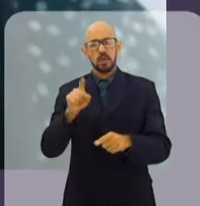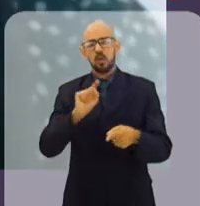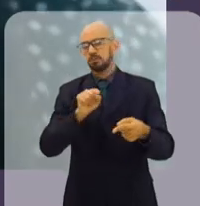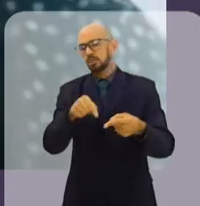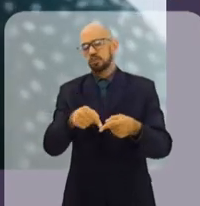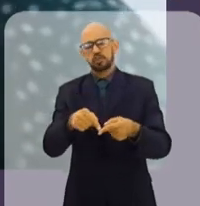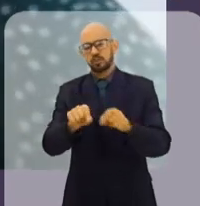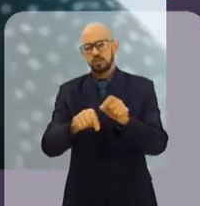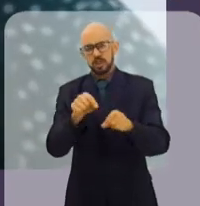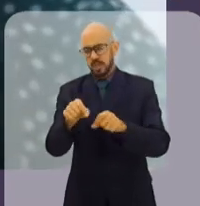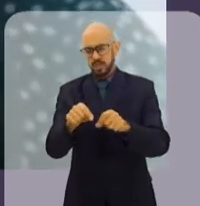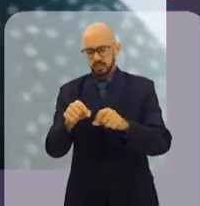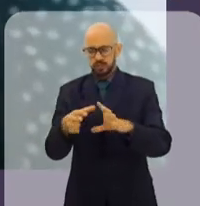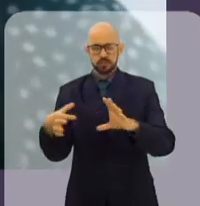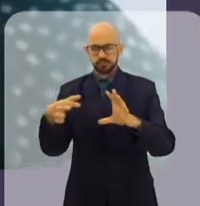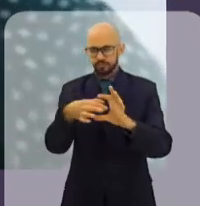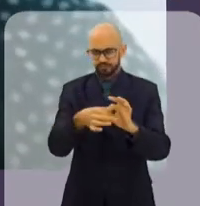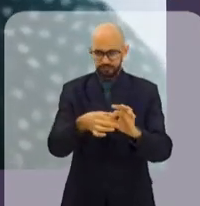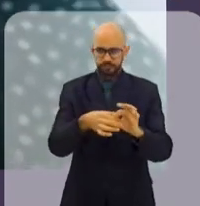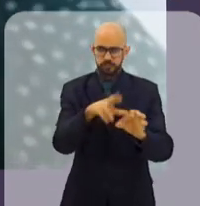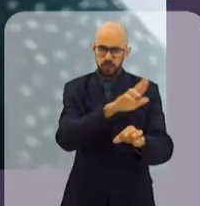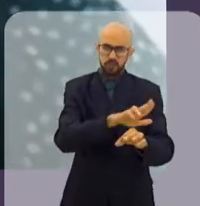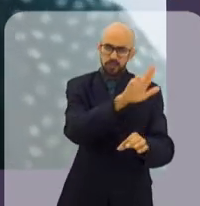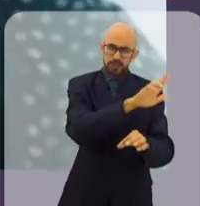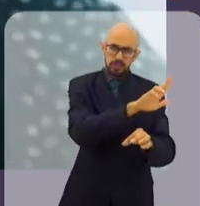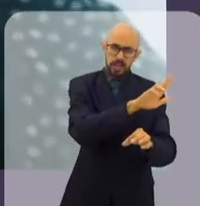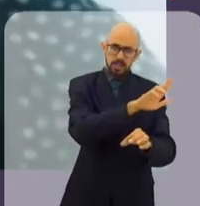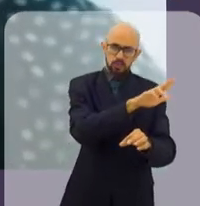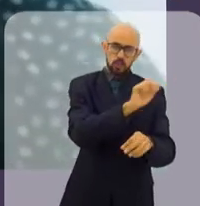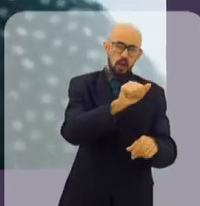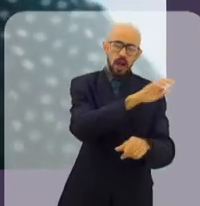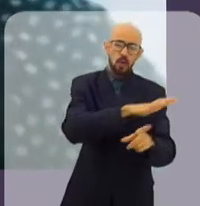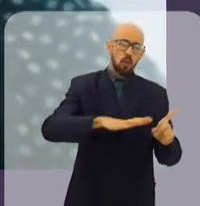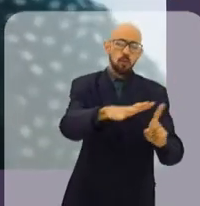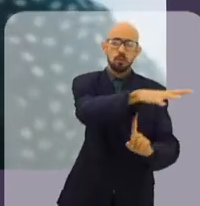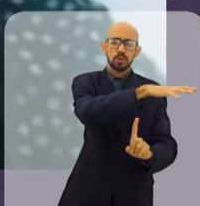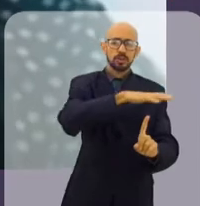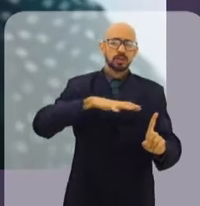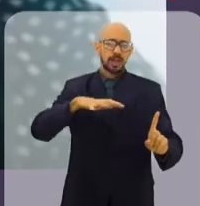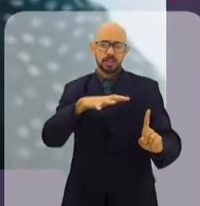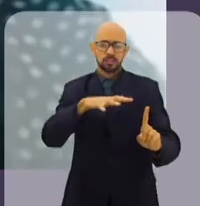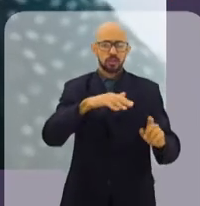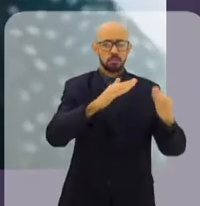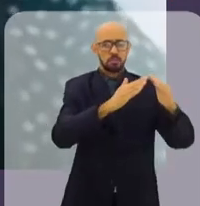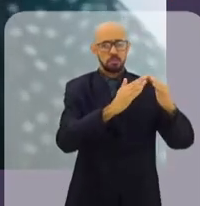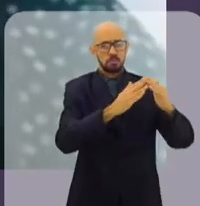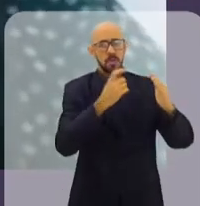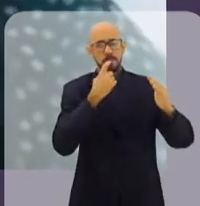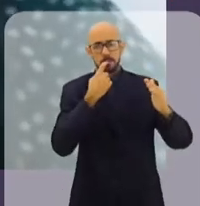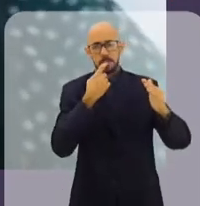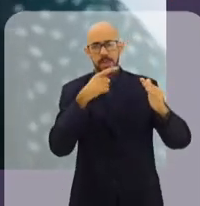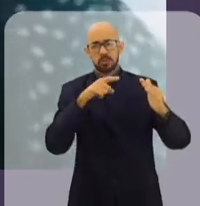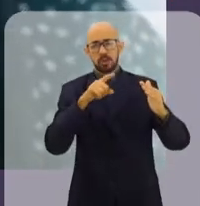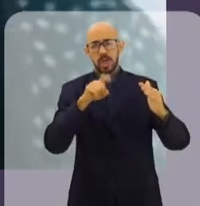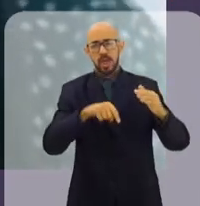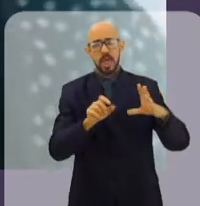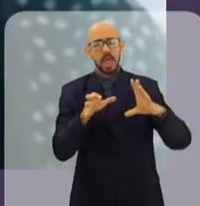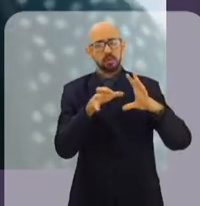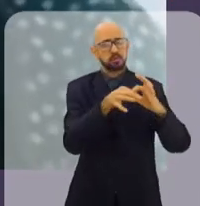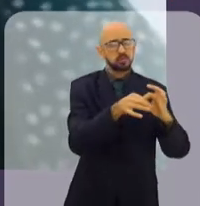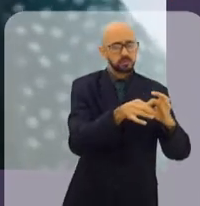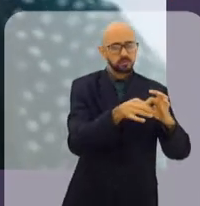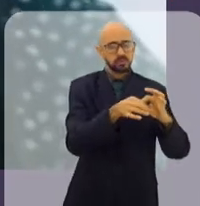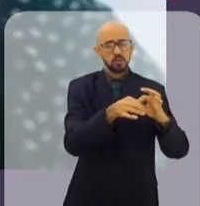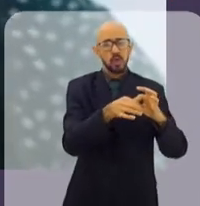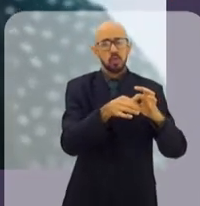fazer o vínculo da universidade com a comunidade do entorno. É a ponte que a universidade